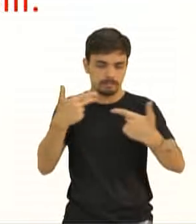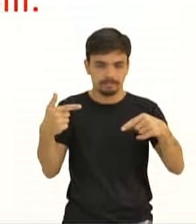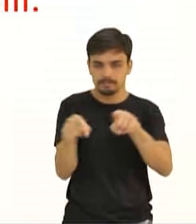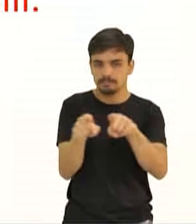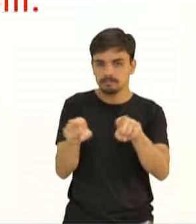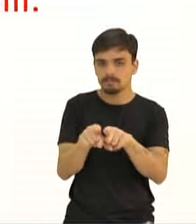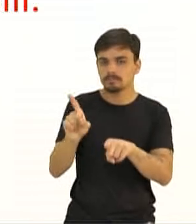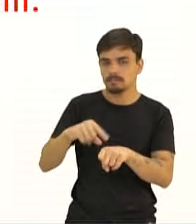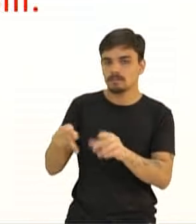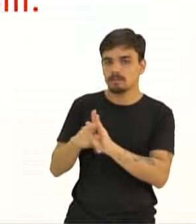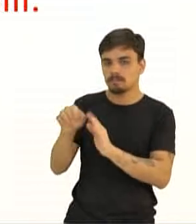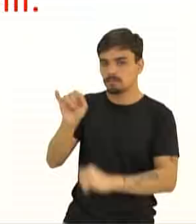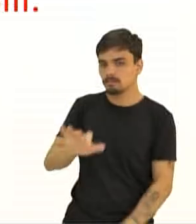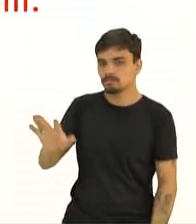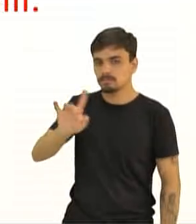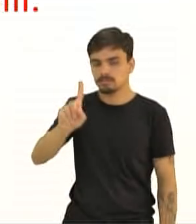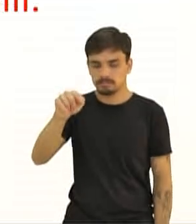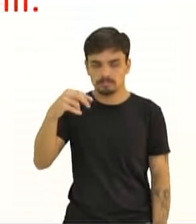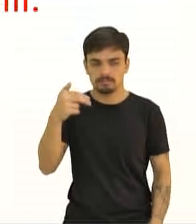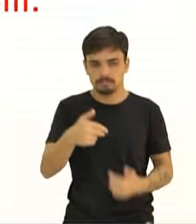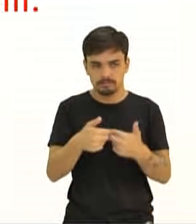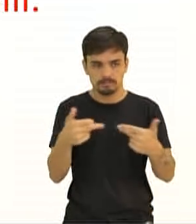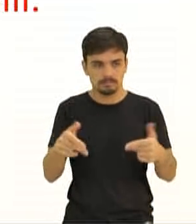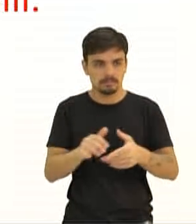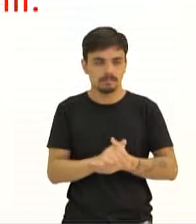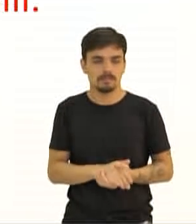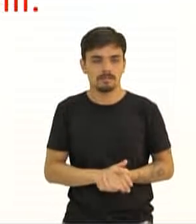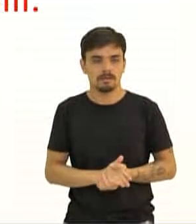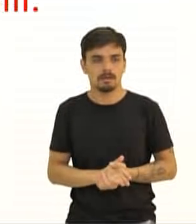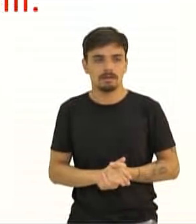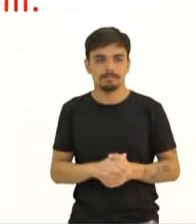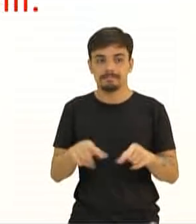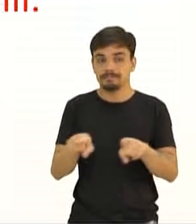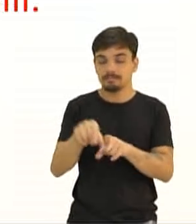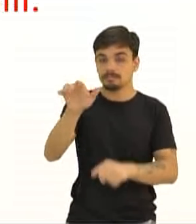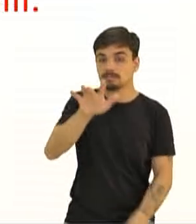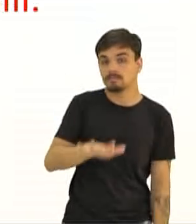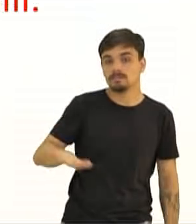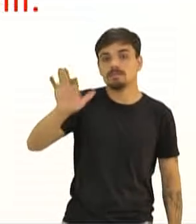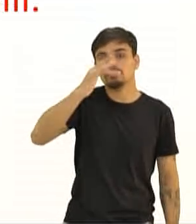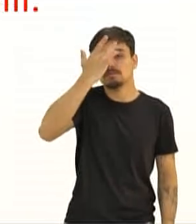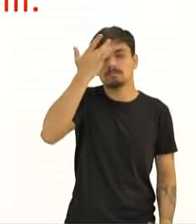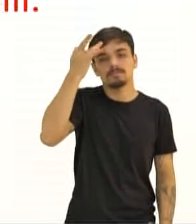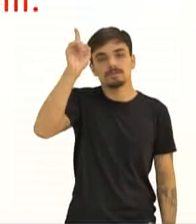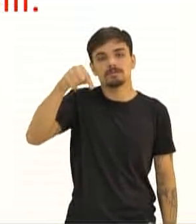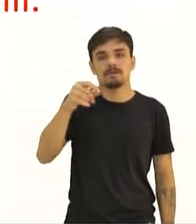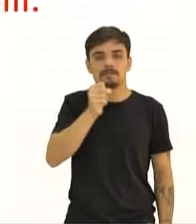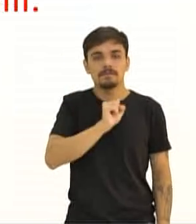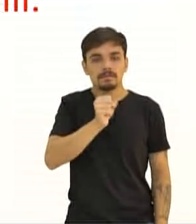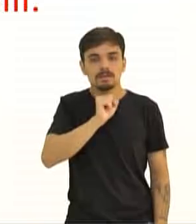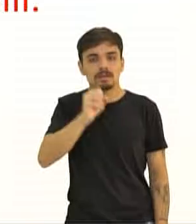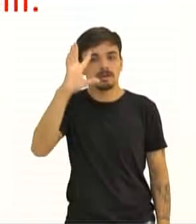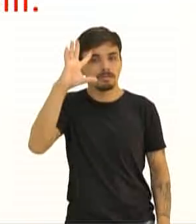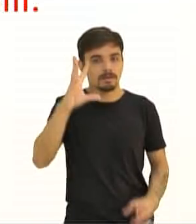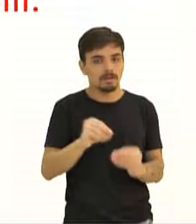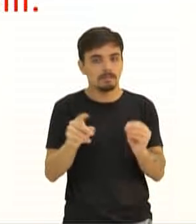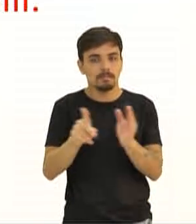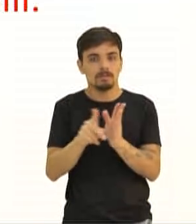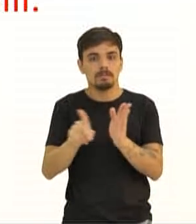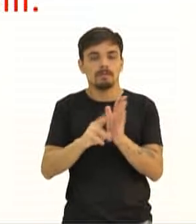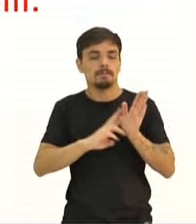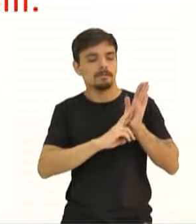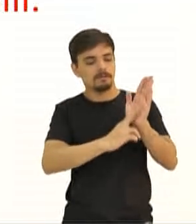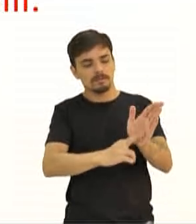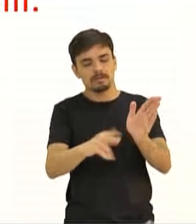depois pela própria imagem, que é frutas, verduras e legumes. Geralmente, pessoas mais velhas vão entender a referência